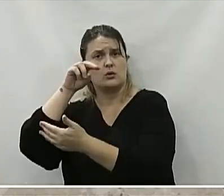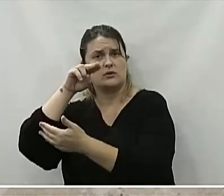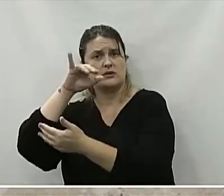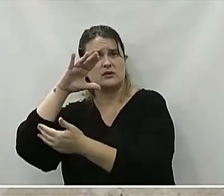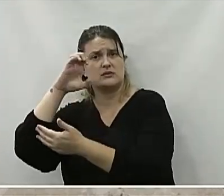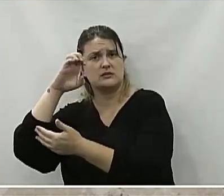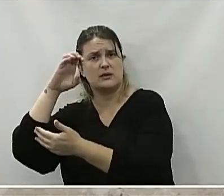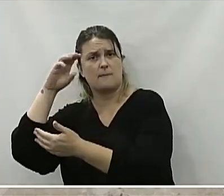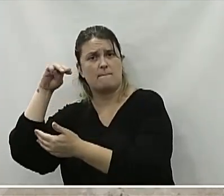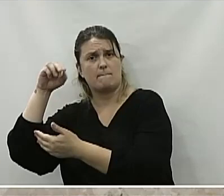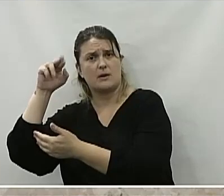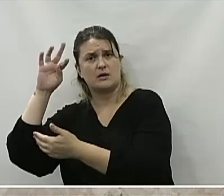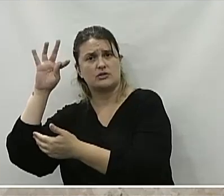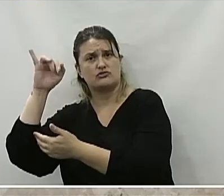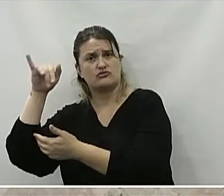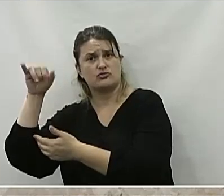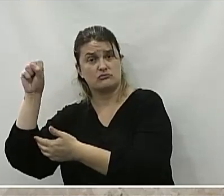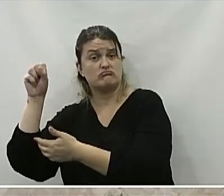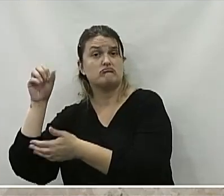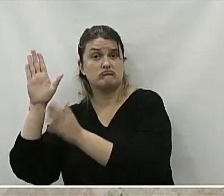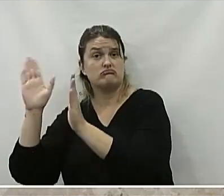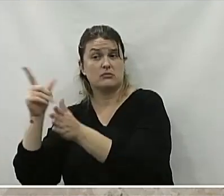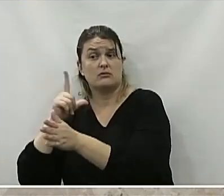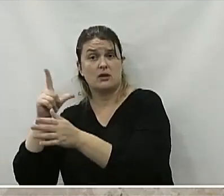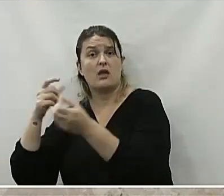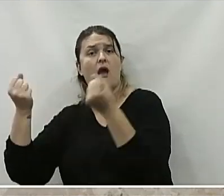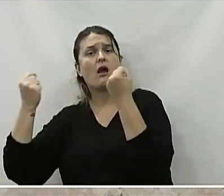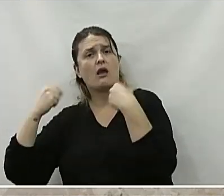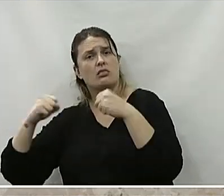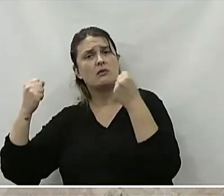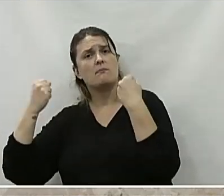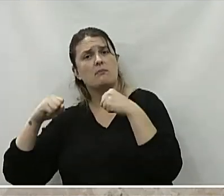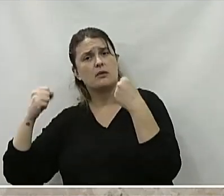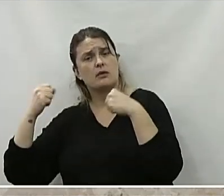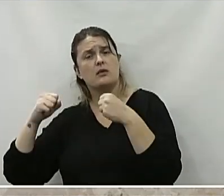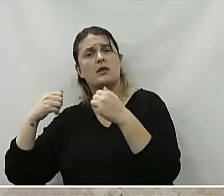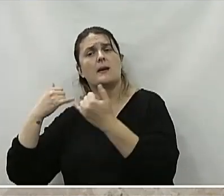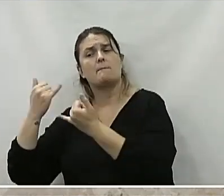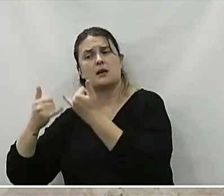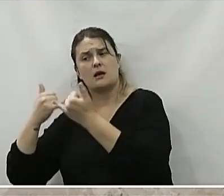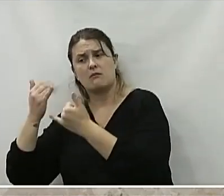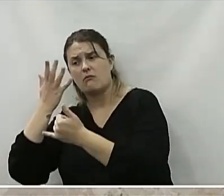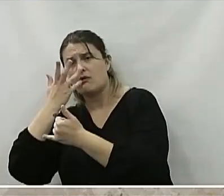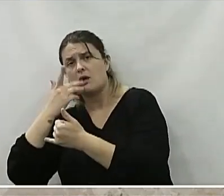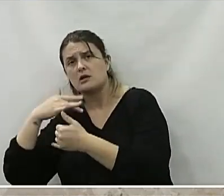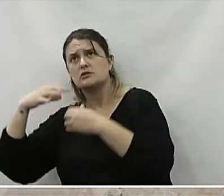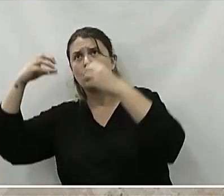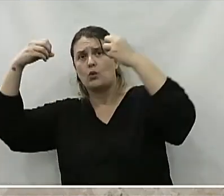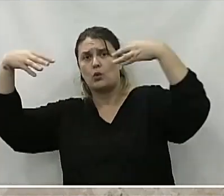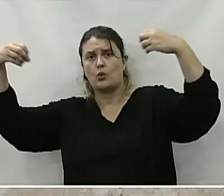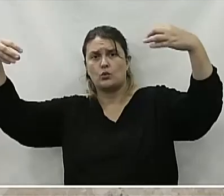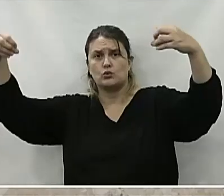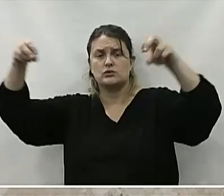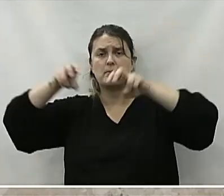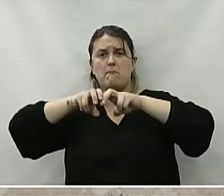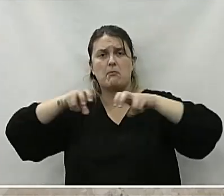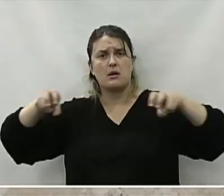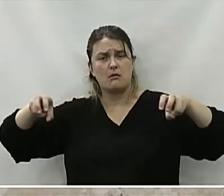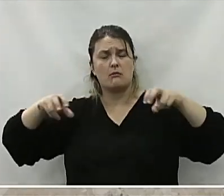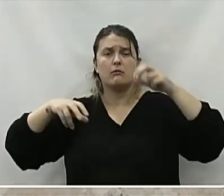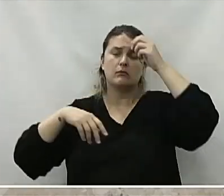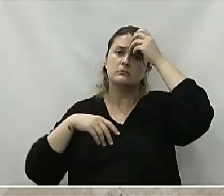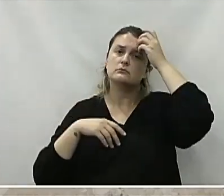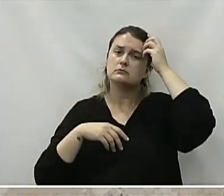Martins, ao qual está lá, com academia ao ar livre, brinquedo para as crianças, iluminação, bancos,